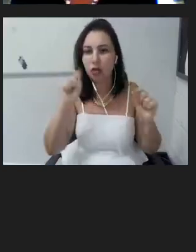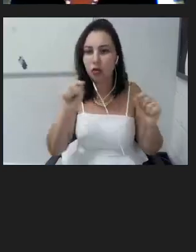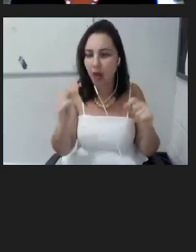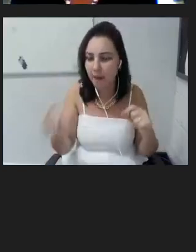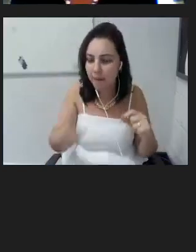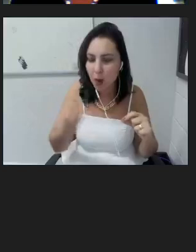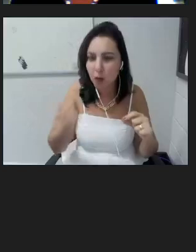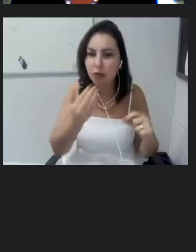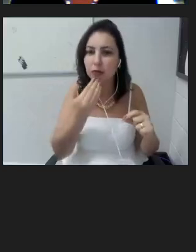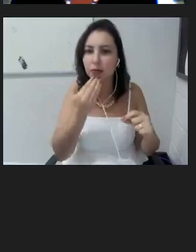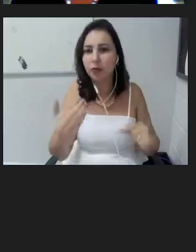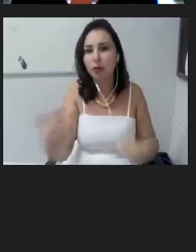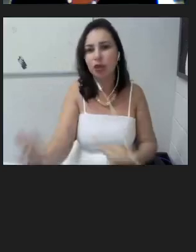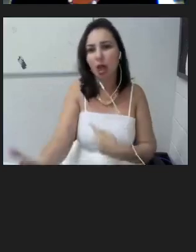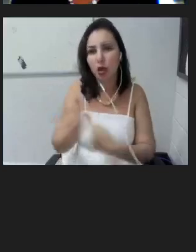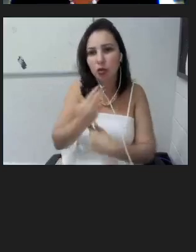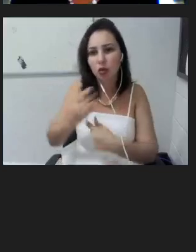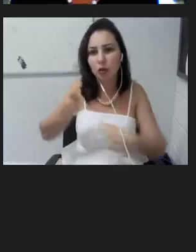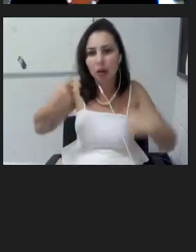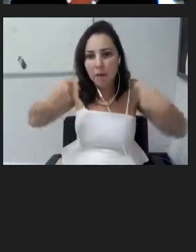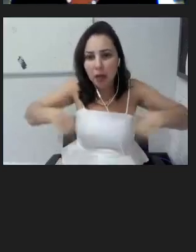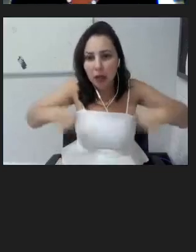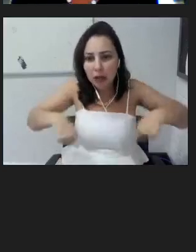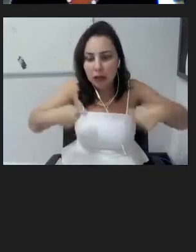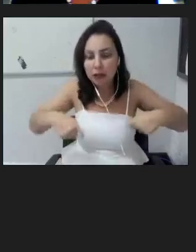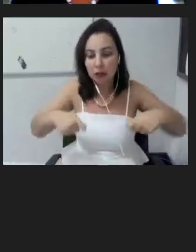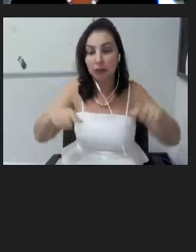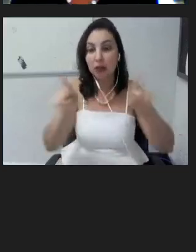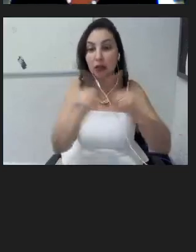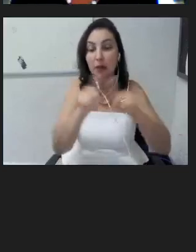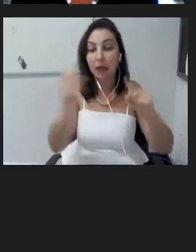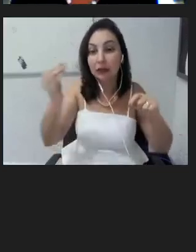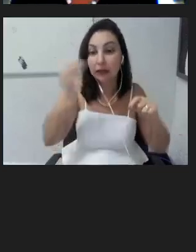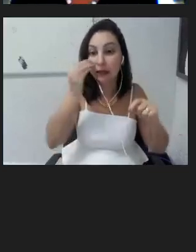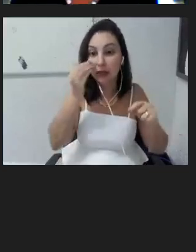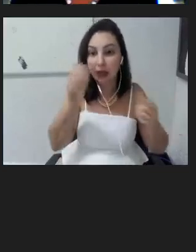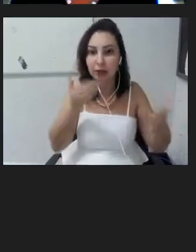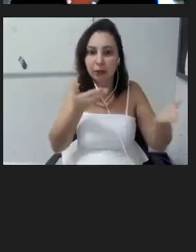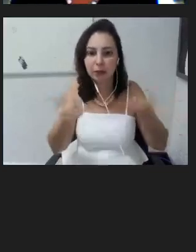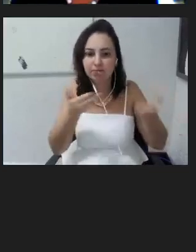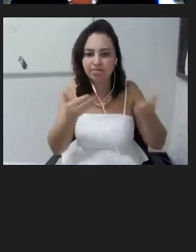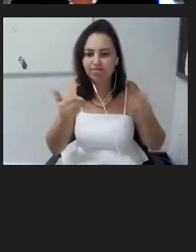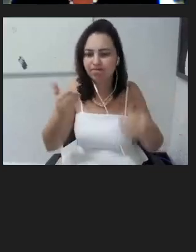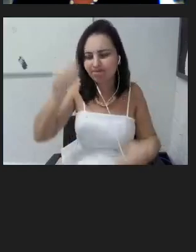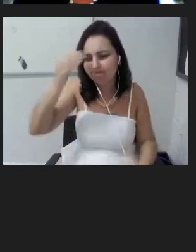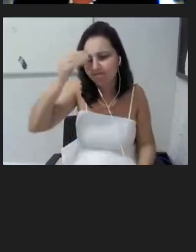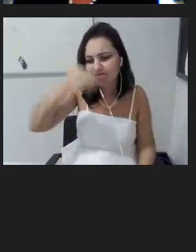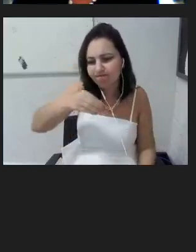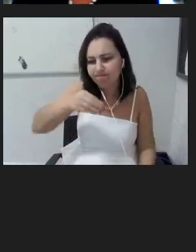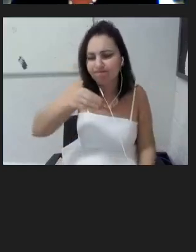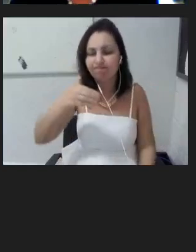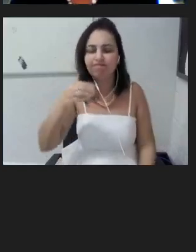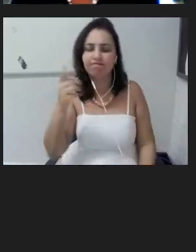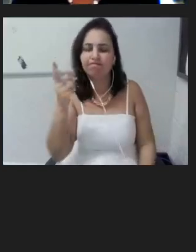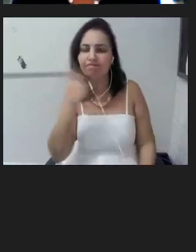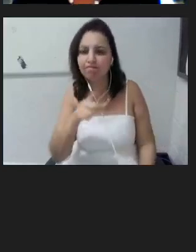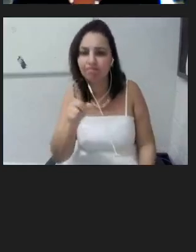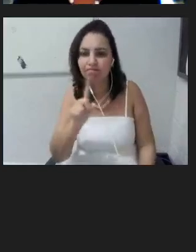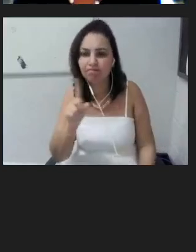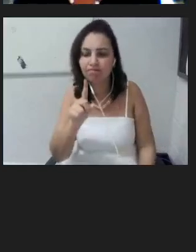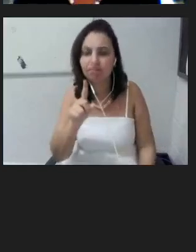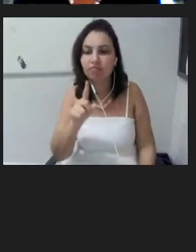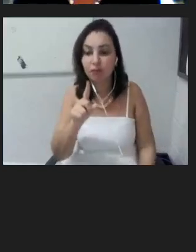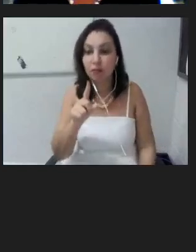solicitar ajuda quando necessário e tenta lidar com as frustrações. Essa pessoa com